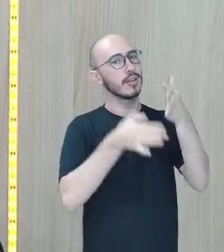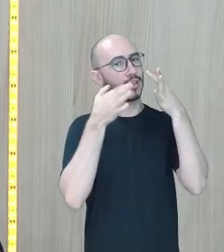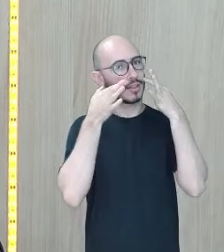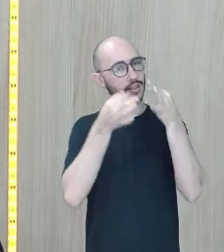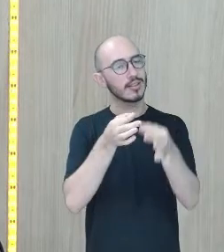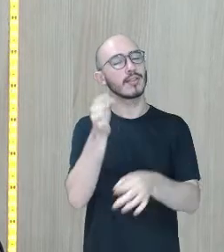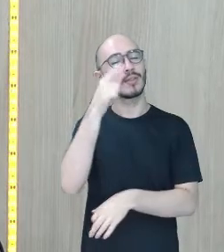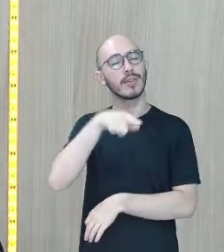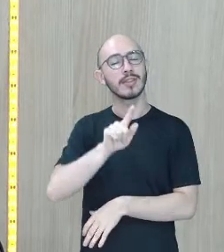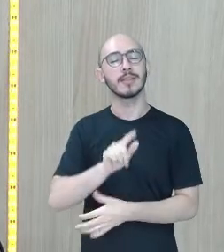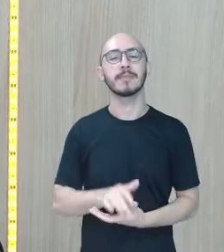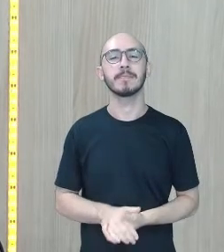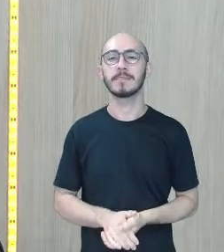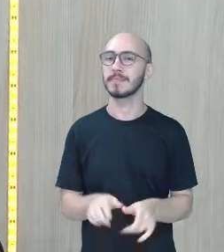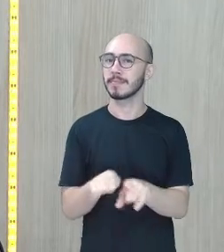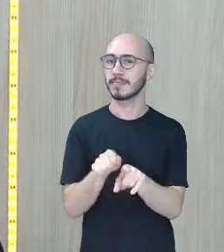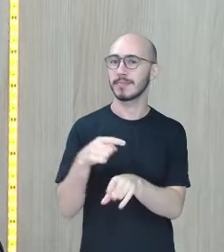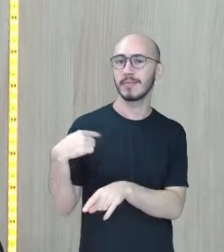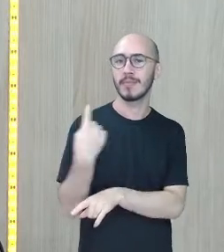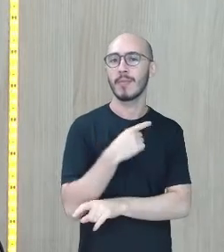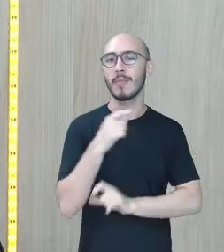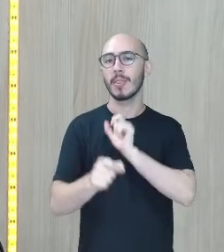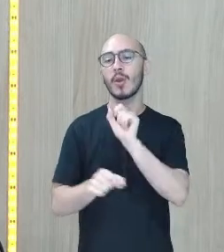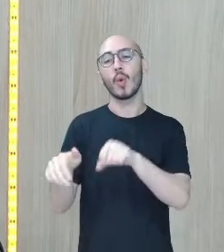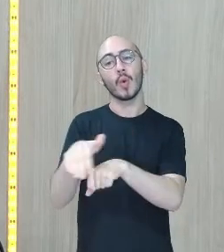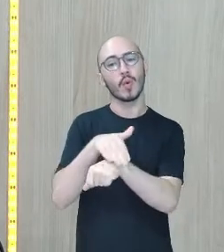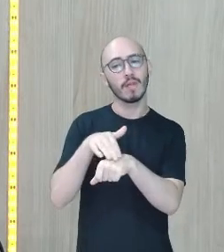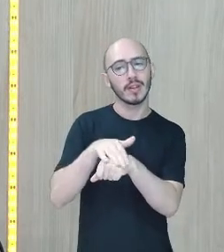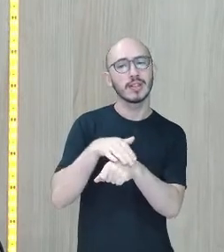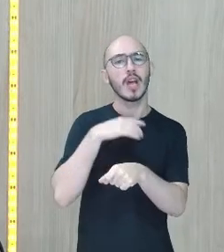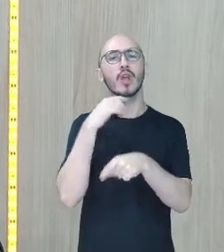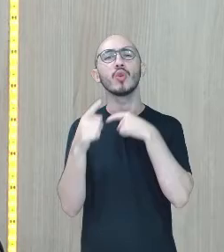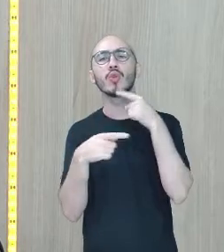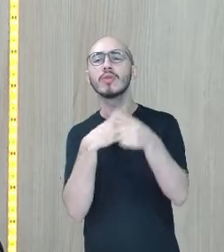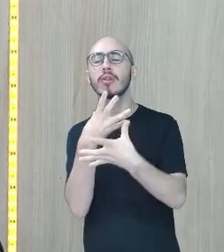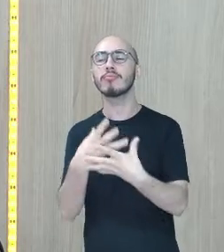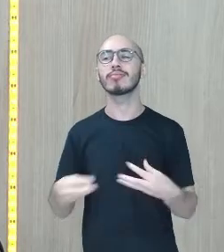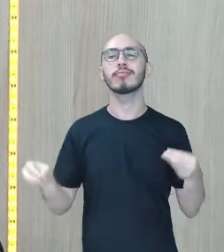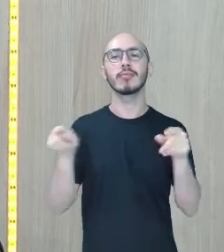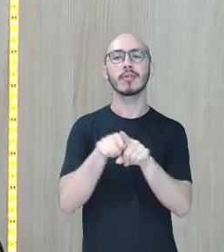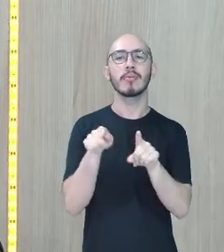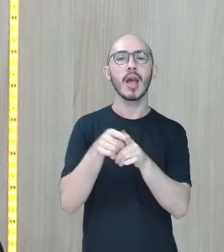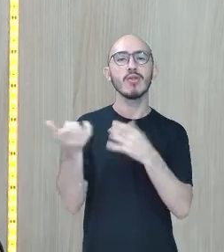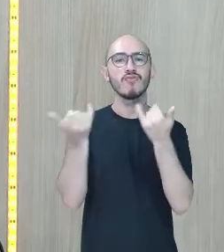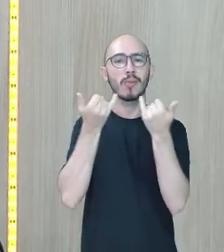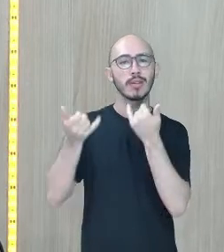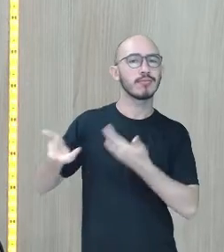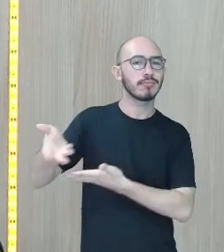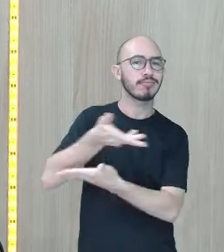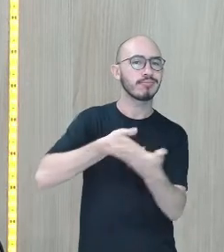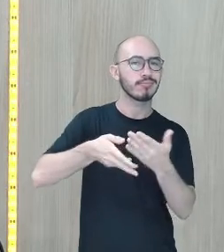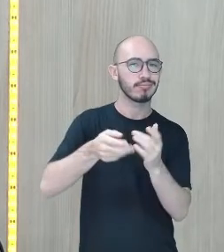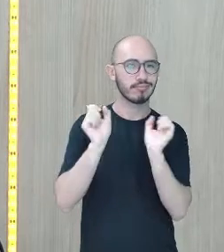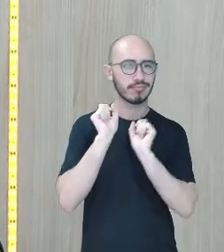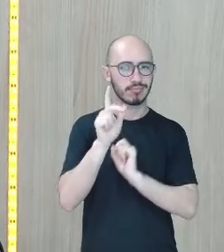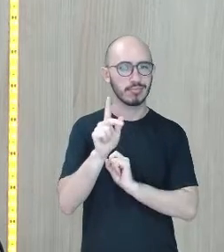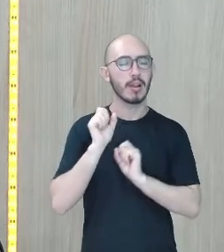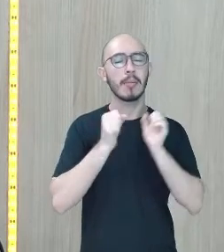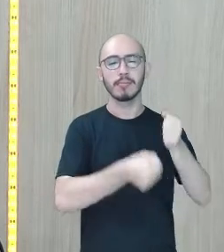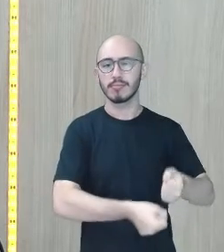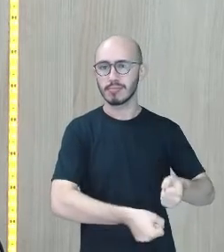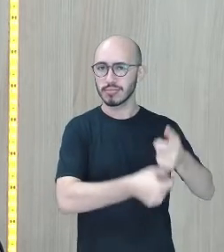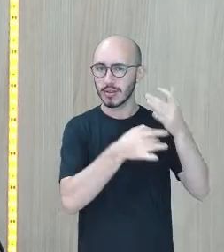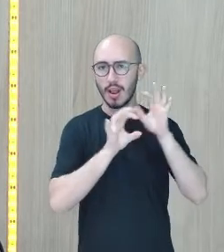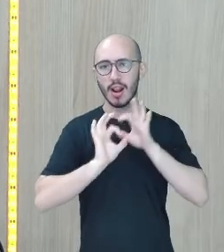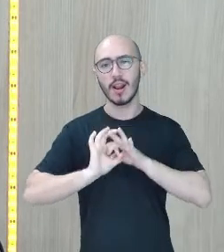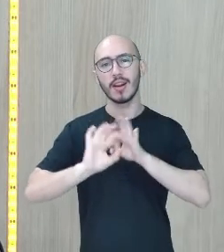vocês estão falando. E aí a gente vai conversando, tirando as dúvidas, trocando as informações. Podem mandar tudo aí para mim que eu estou aqui de olho